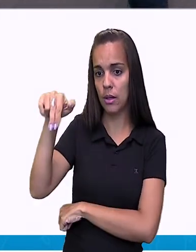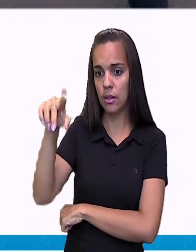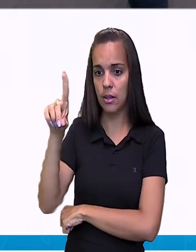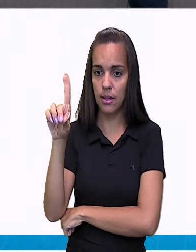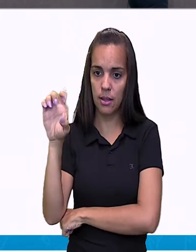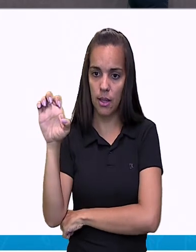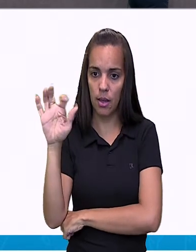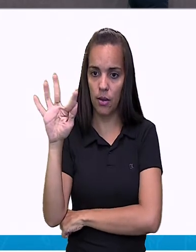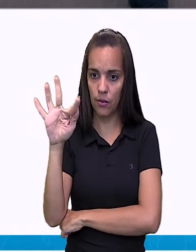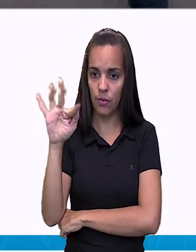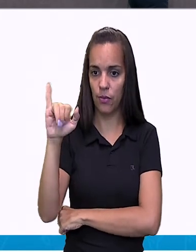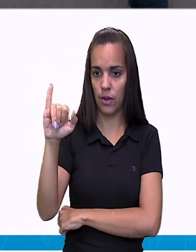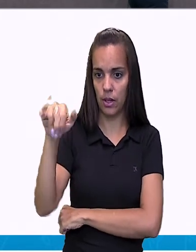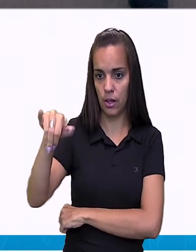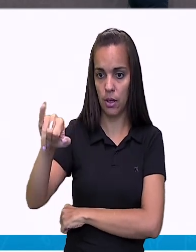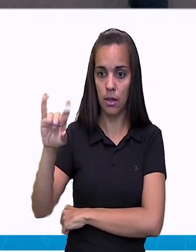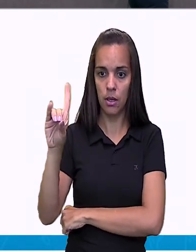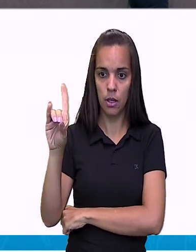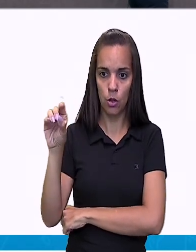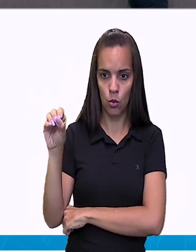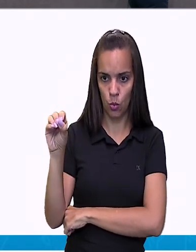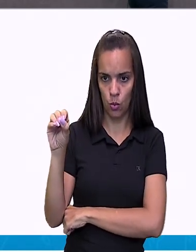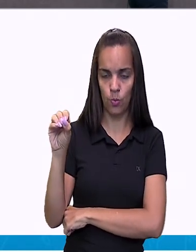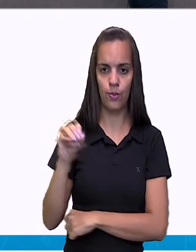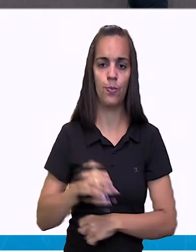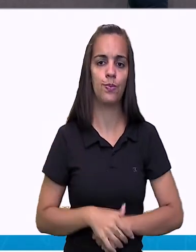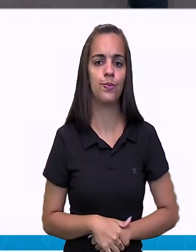garoto. Artigo